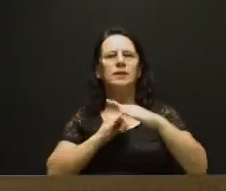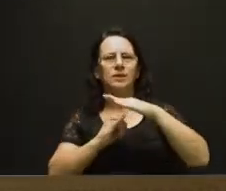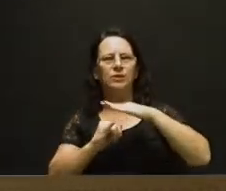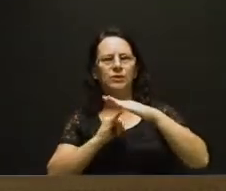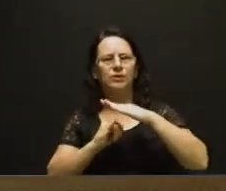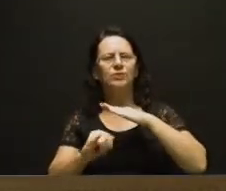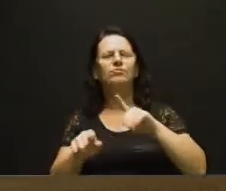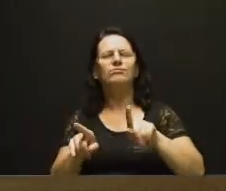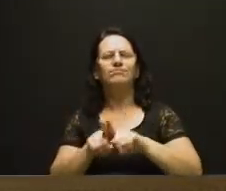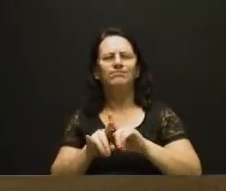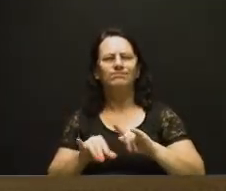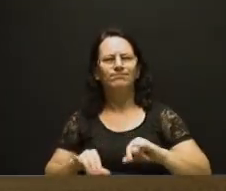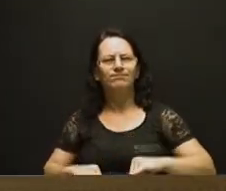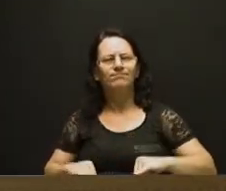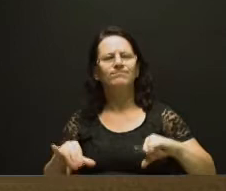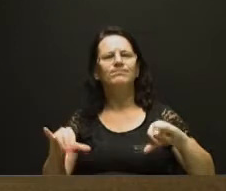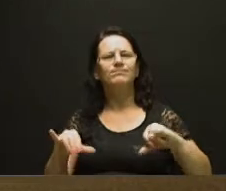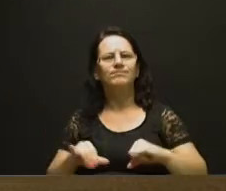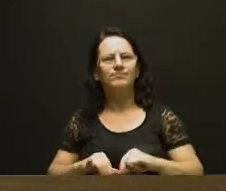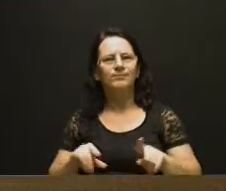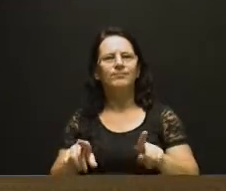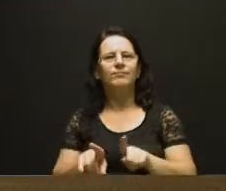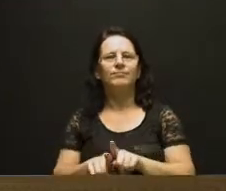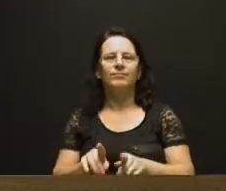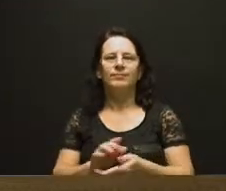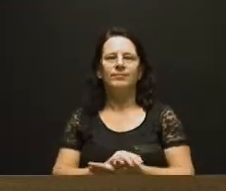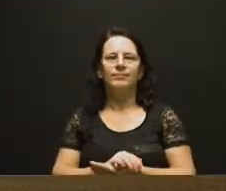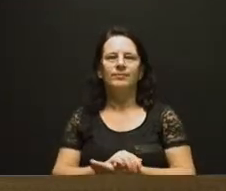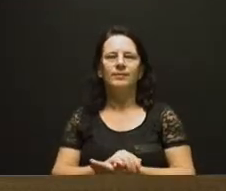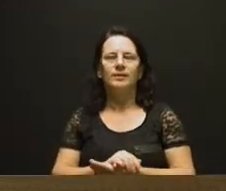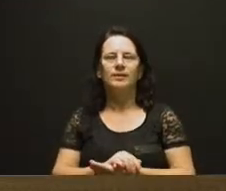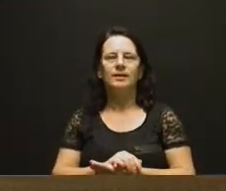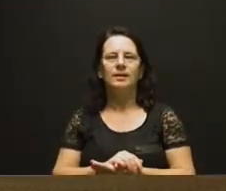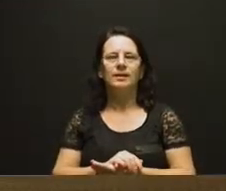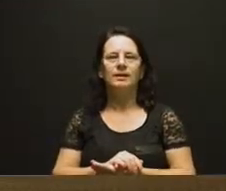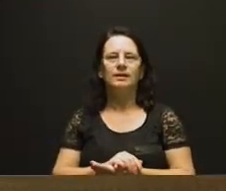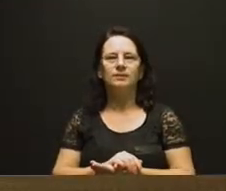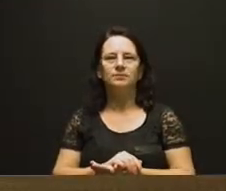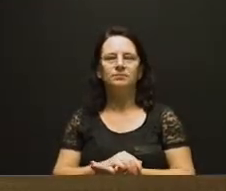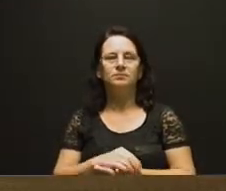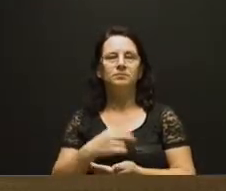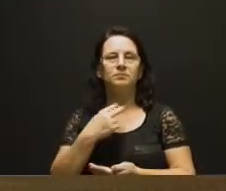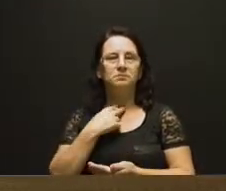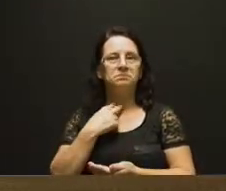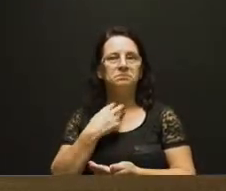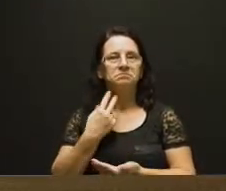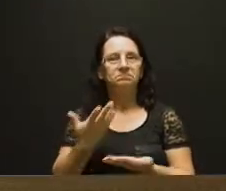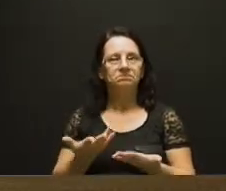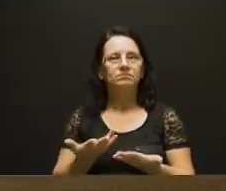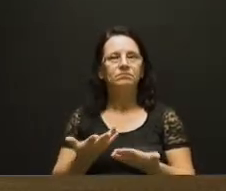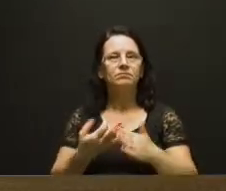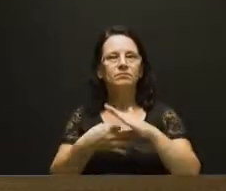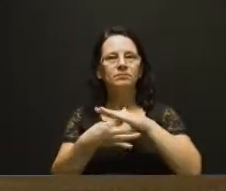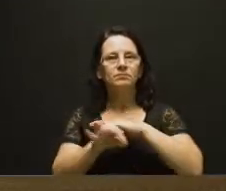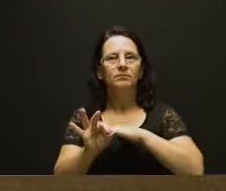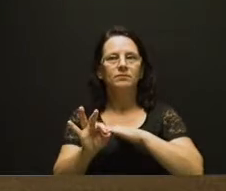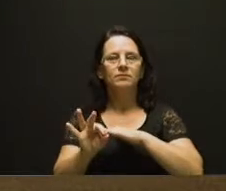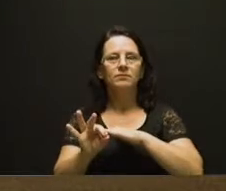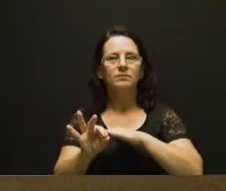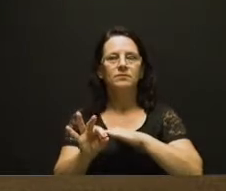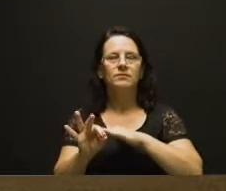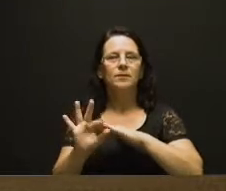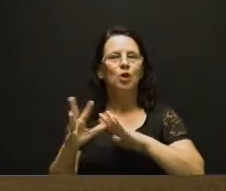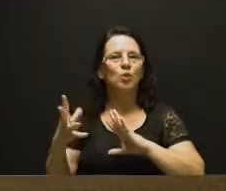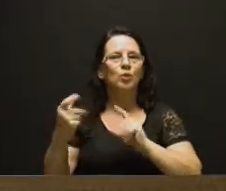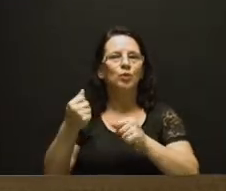padece de credibilidade nesse país mas eu não posso ser penalizado por